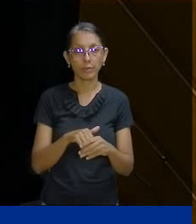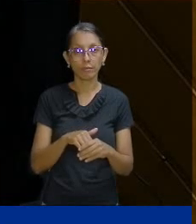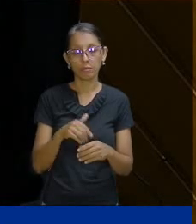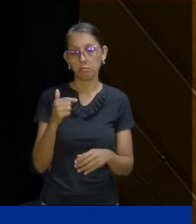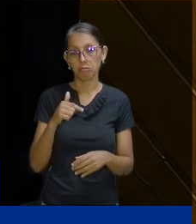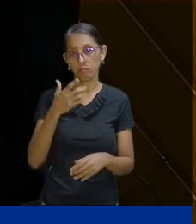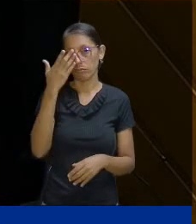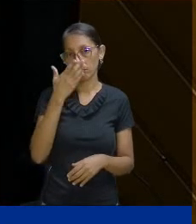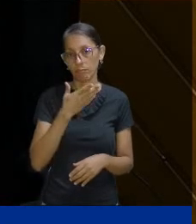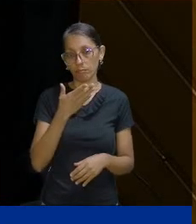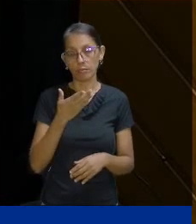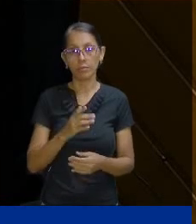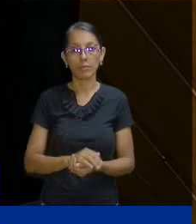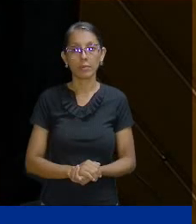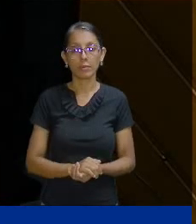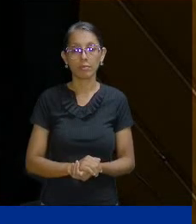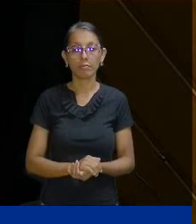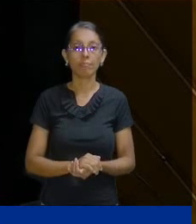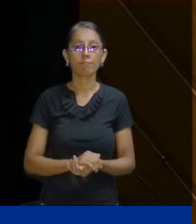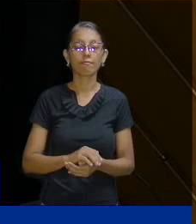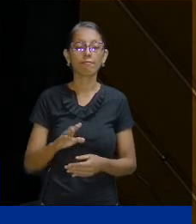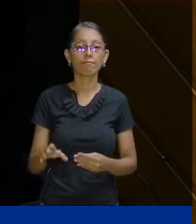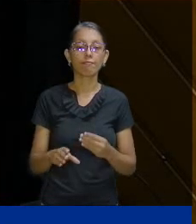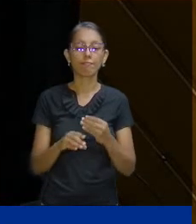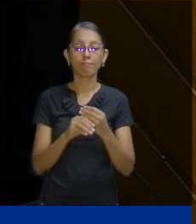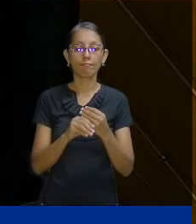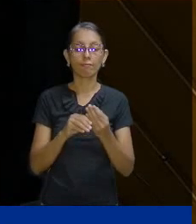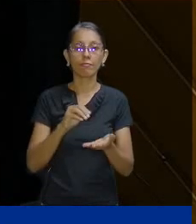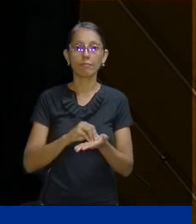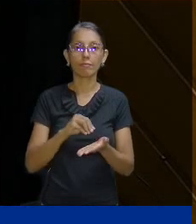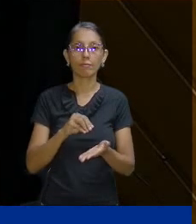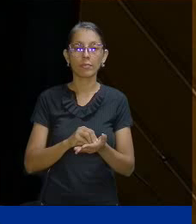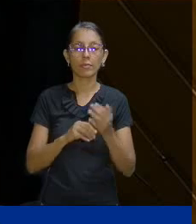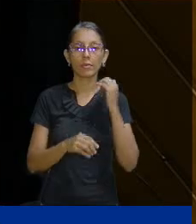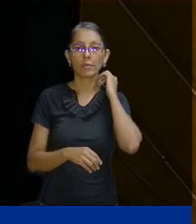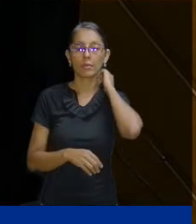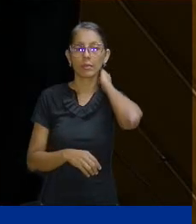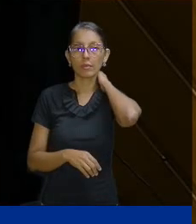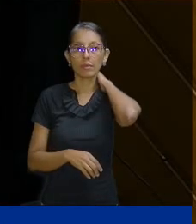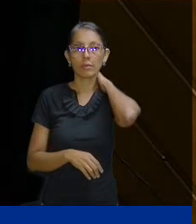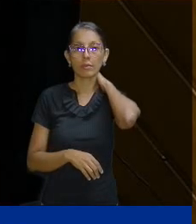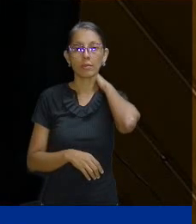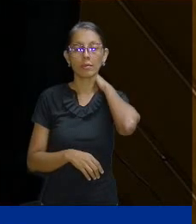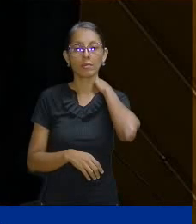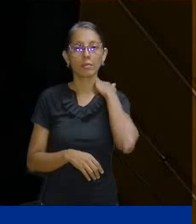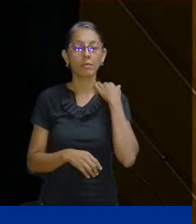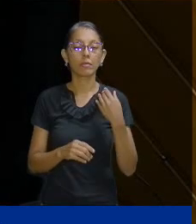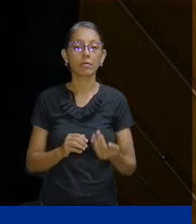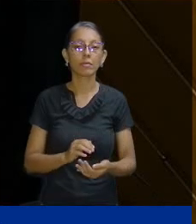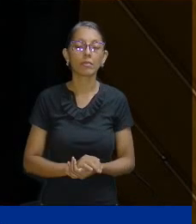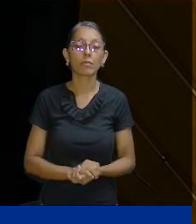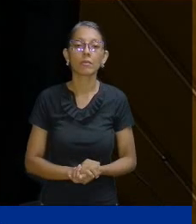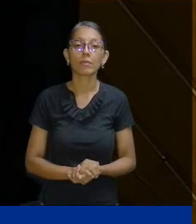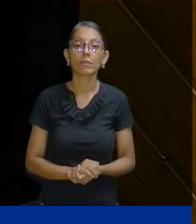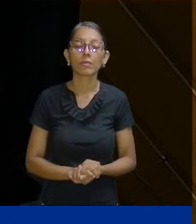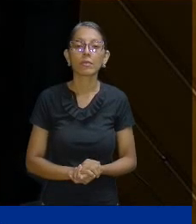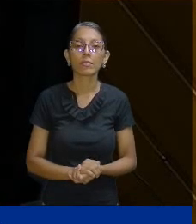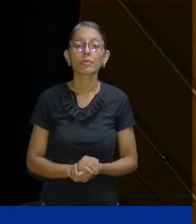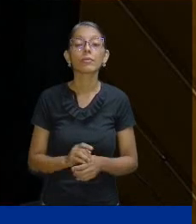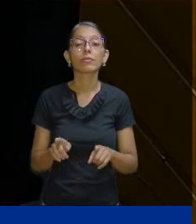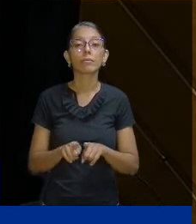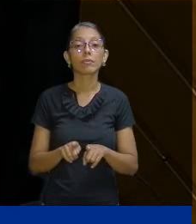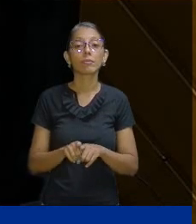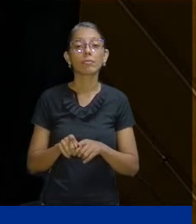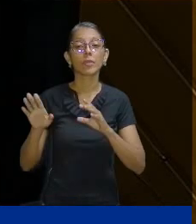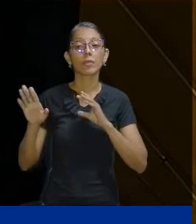de provas suficientes para configurar os ilícitos de abuso de poder econômico e captação de ilícita, bem como por falta de demonstração de